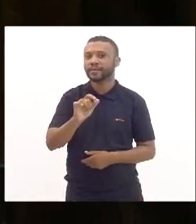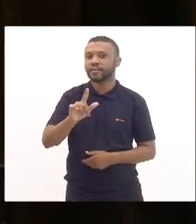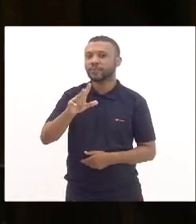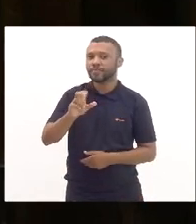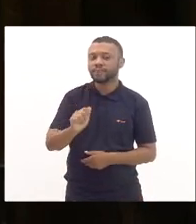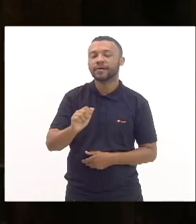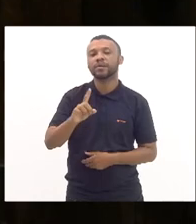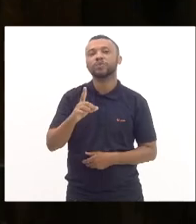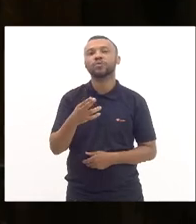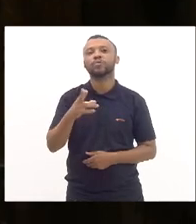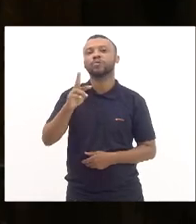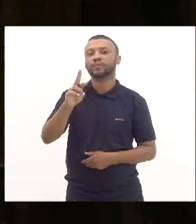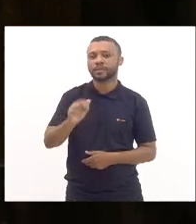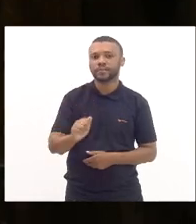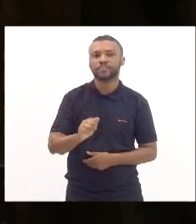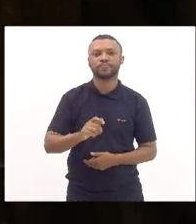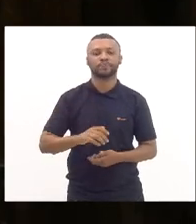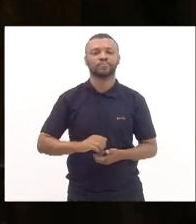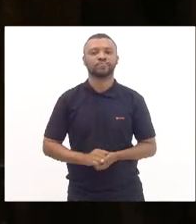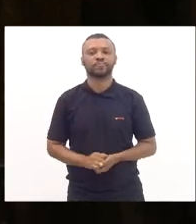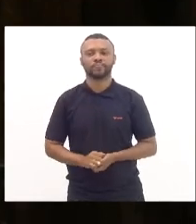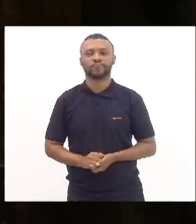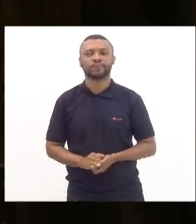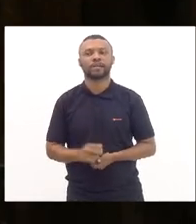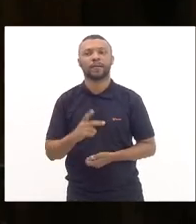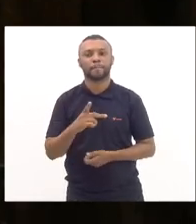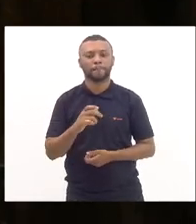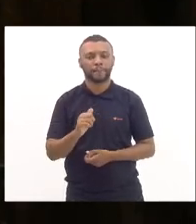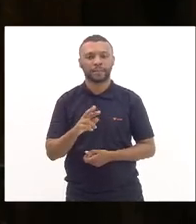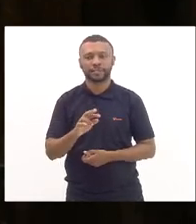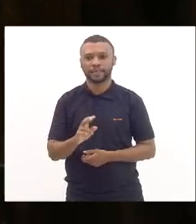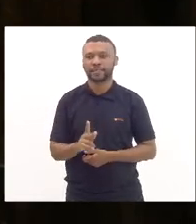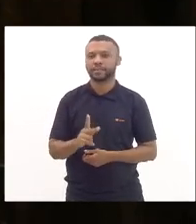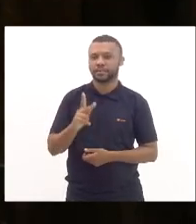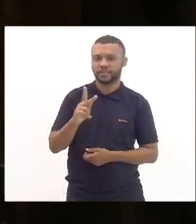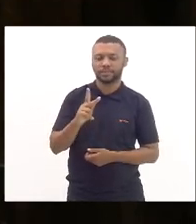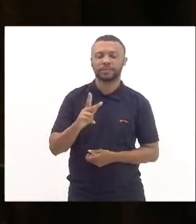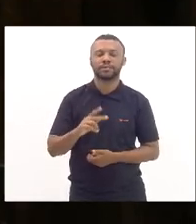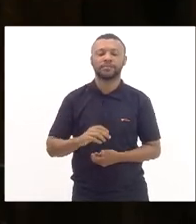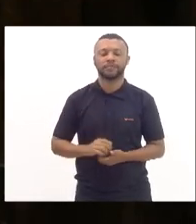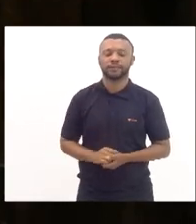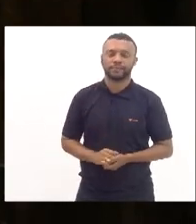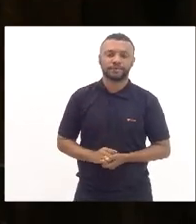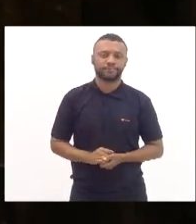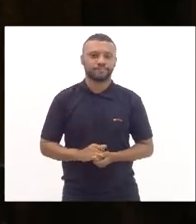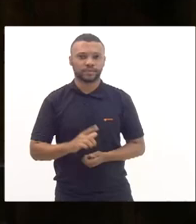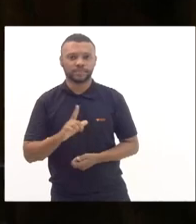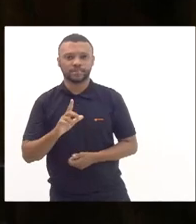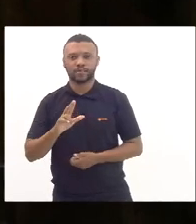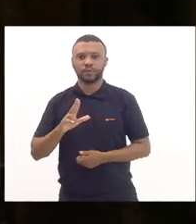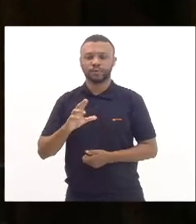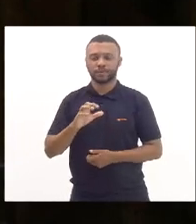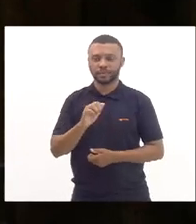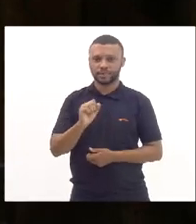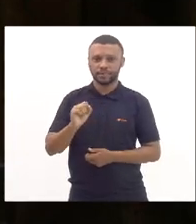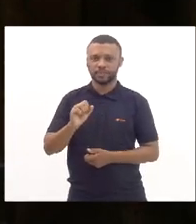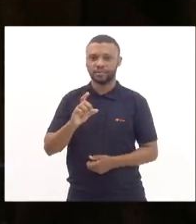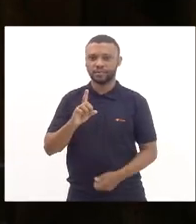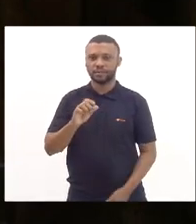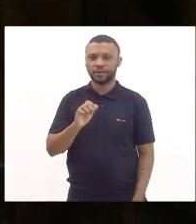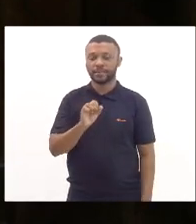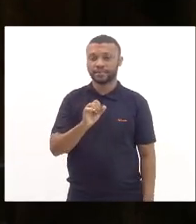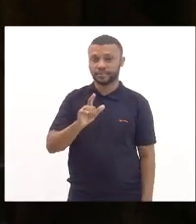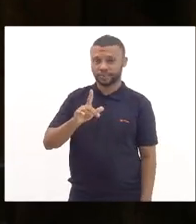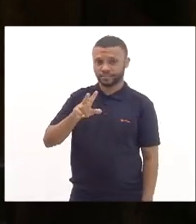Nádia dos Santos, Patrick Delcir de Souza Ferreira, Lucas Elias Guitter,